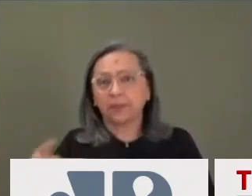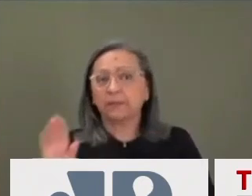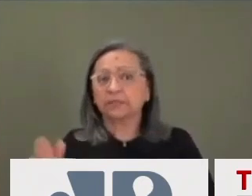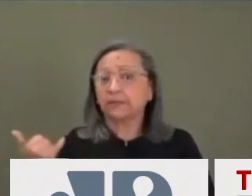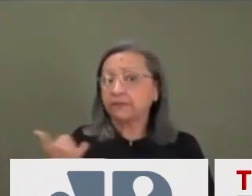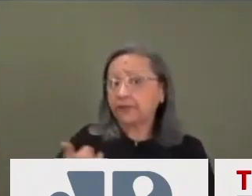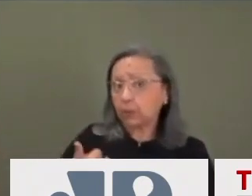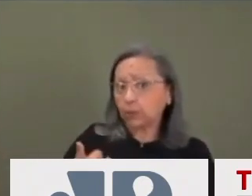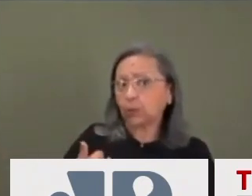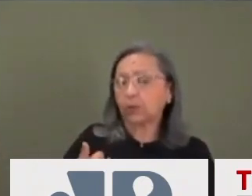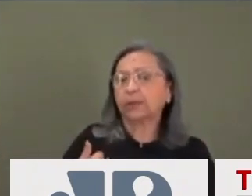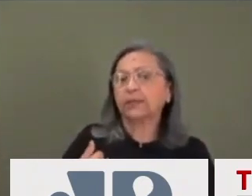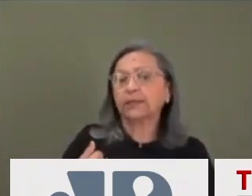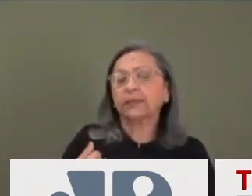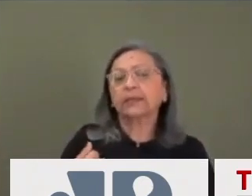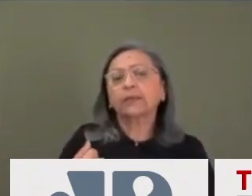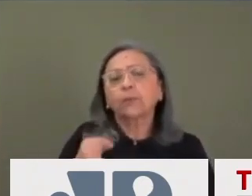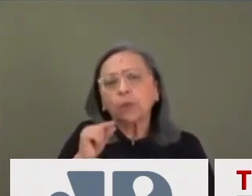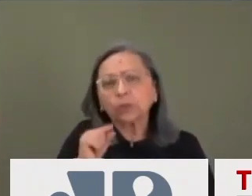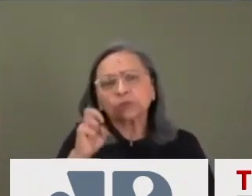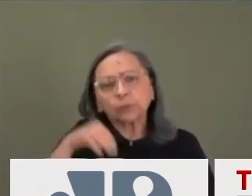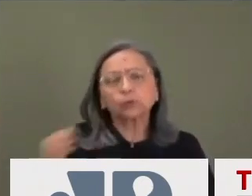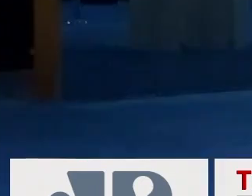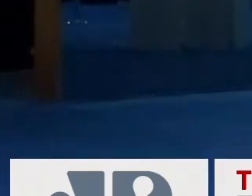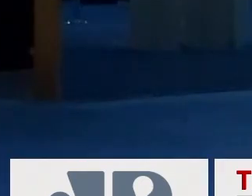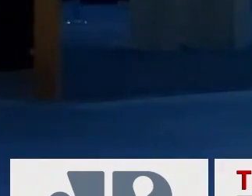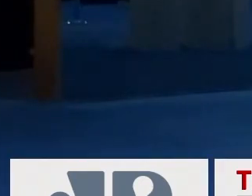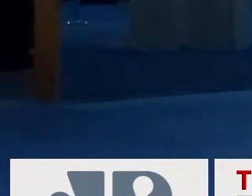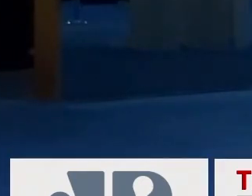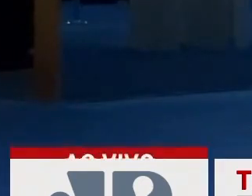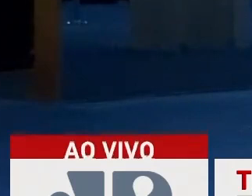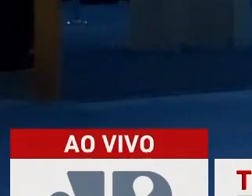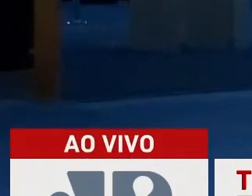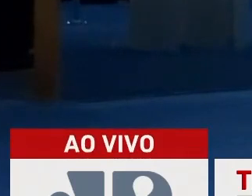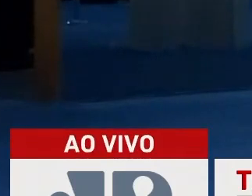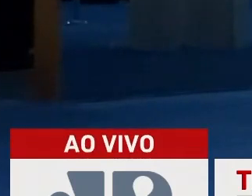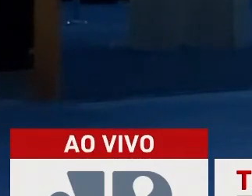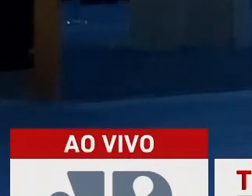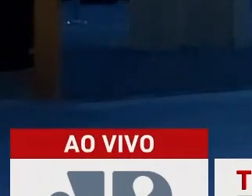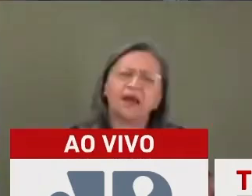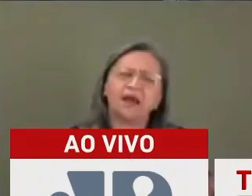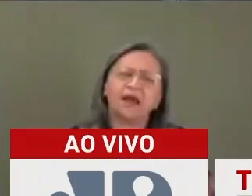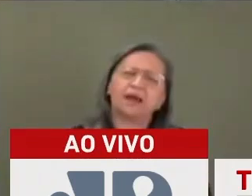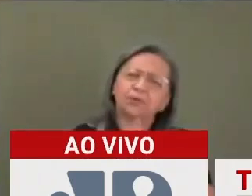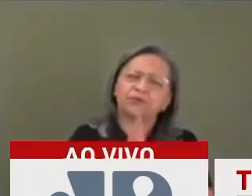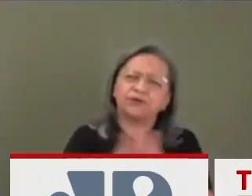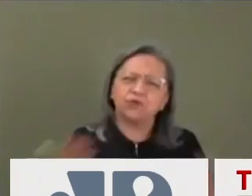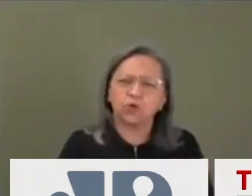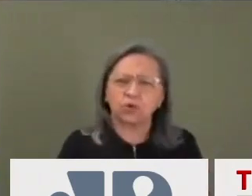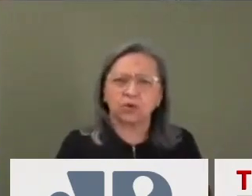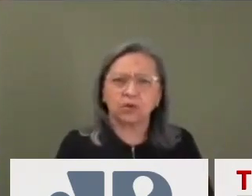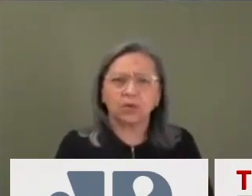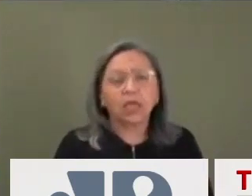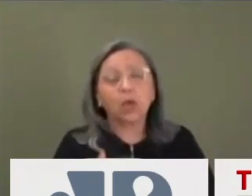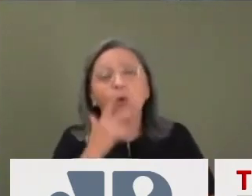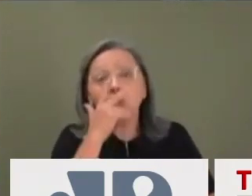O senador Irã Gonçalves defendeu a votação do destaque para incluir o Revalida na medida. Eu acho